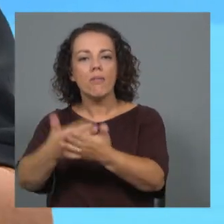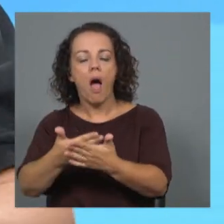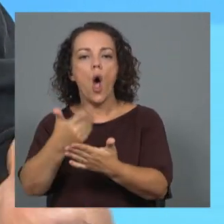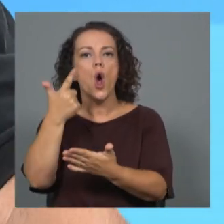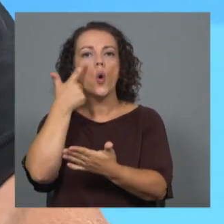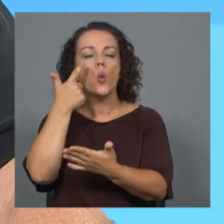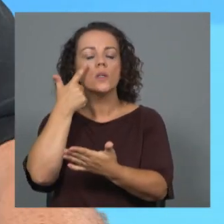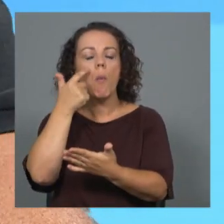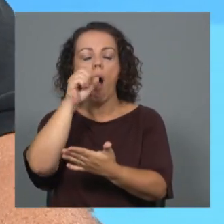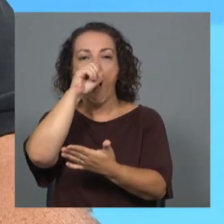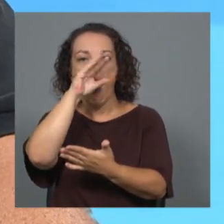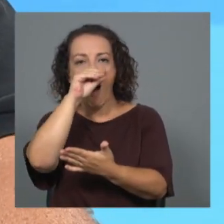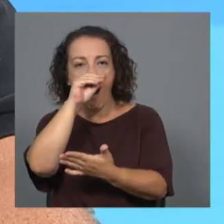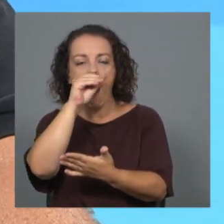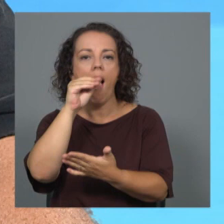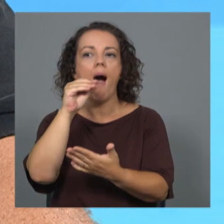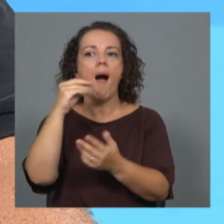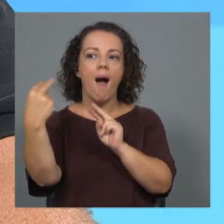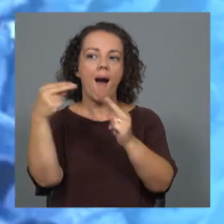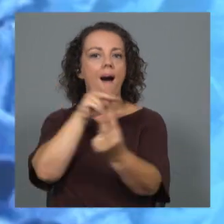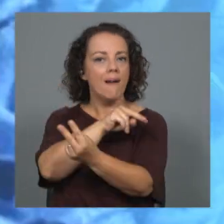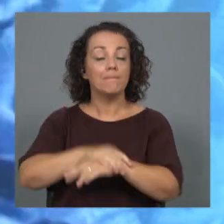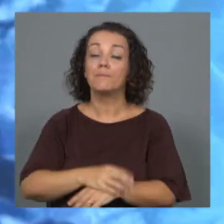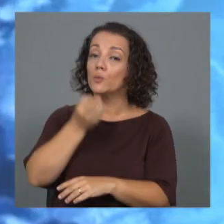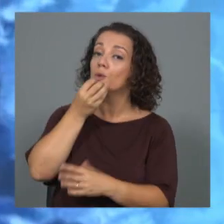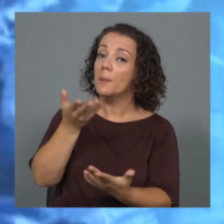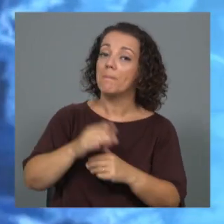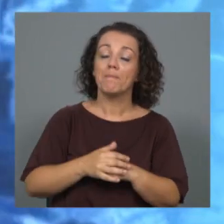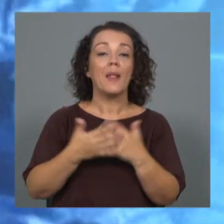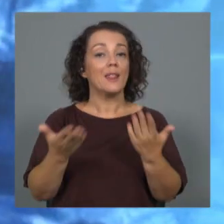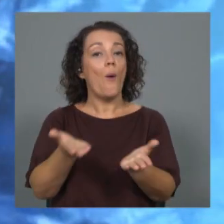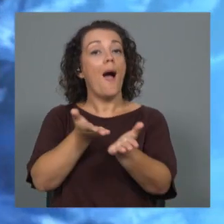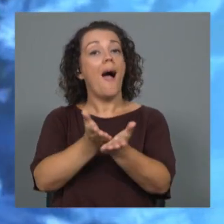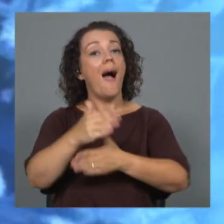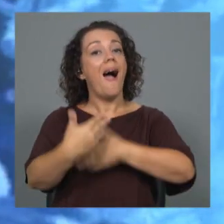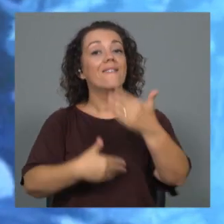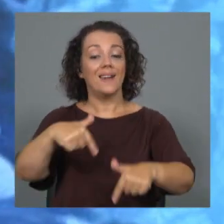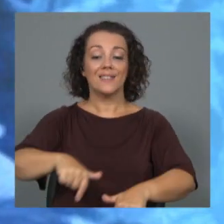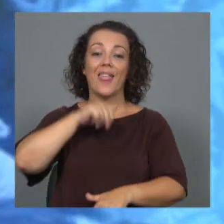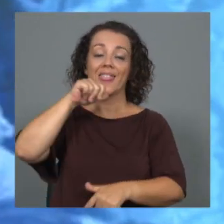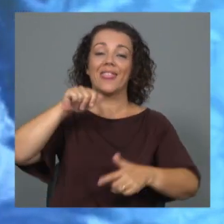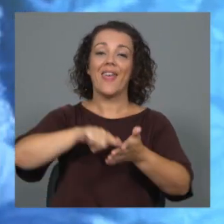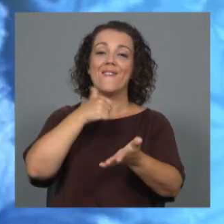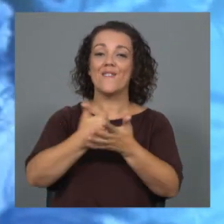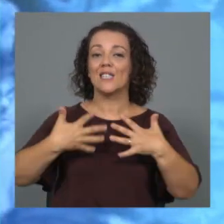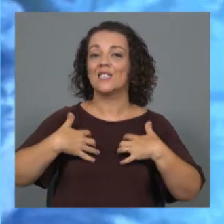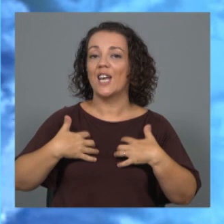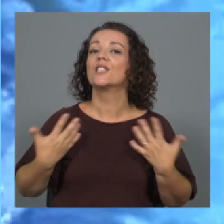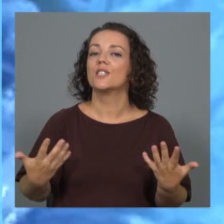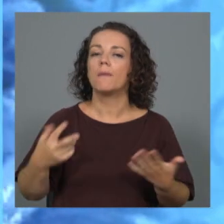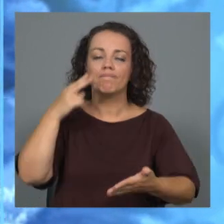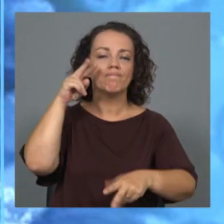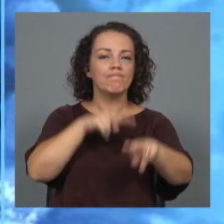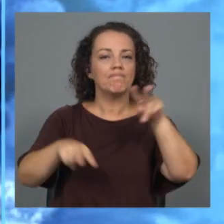maior uns dos outros, não é? Muito bem, e vamos avançar então naquilo que é habitual fazer à sexta-feira, neste espaço, que é olhar a